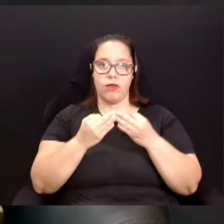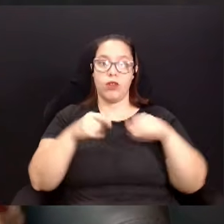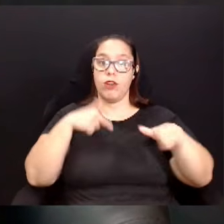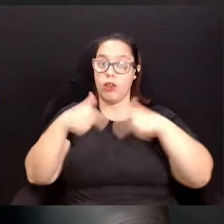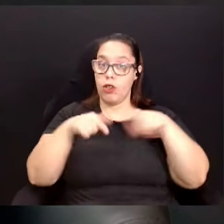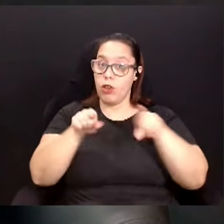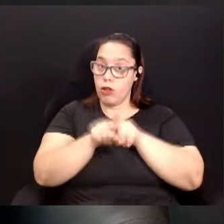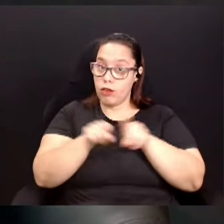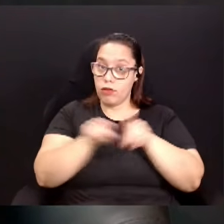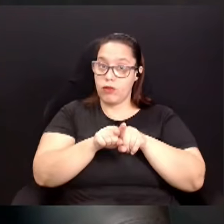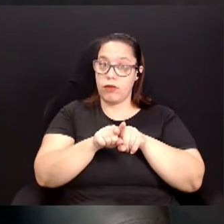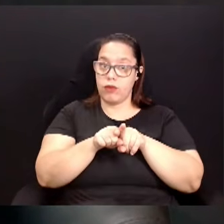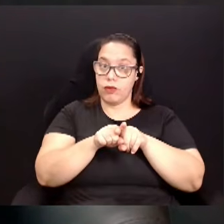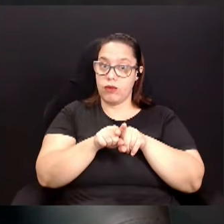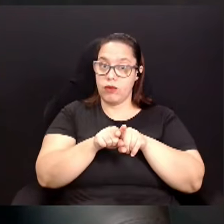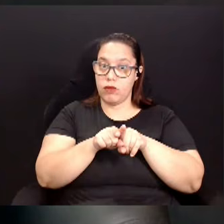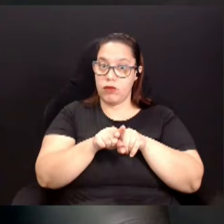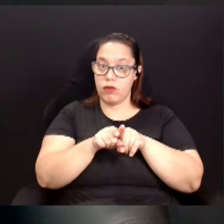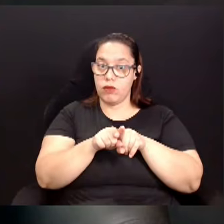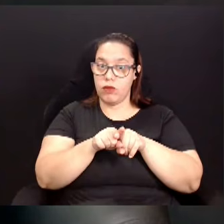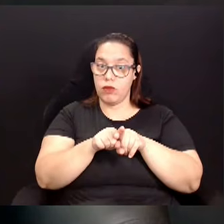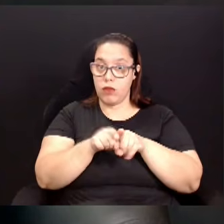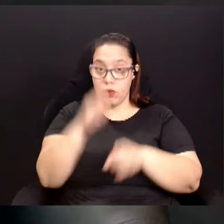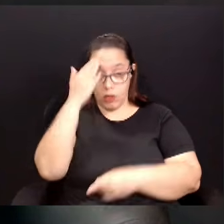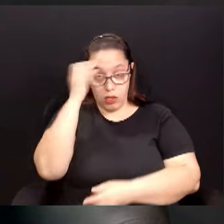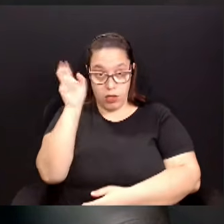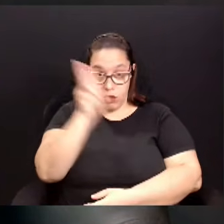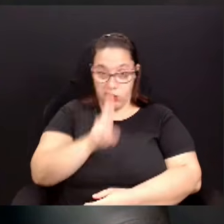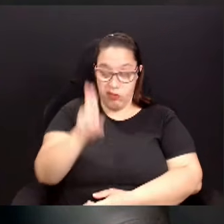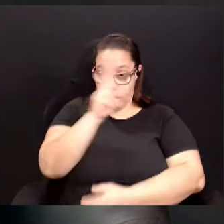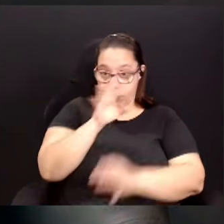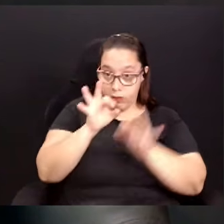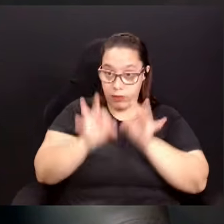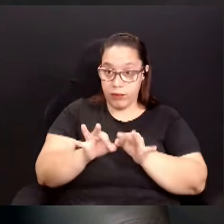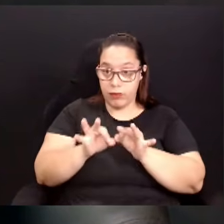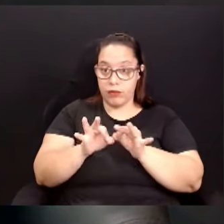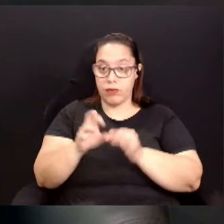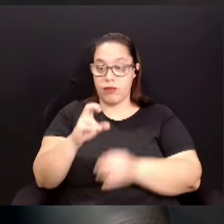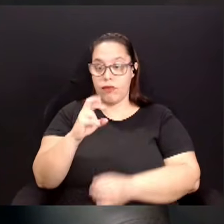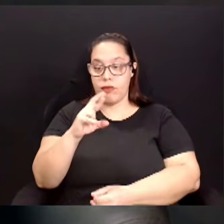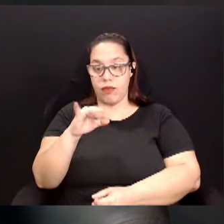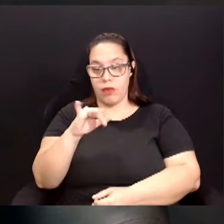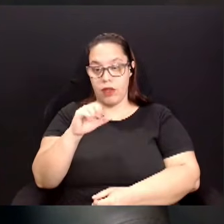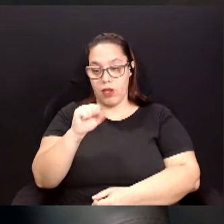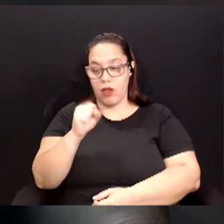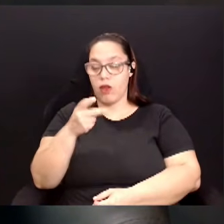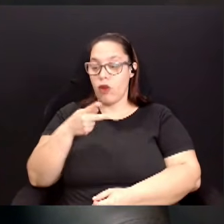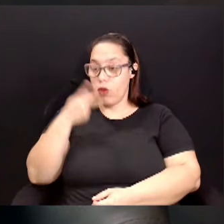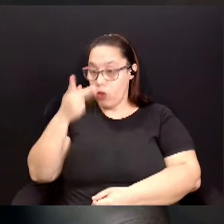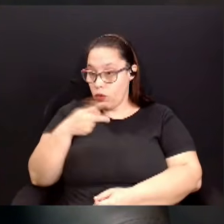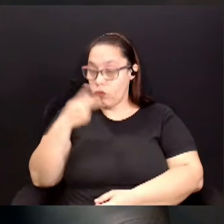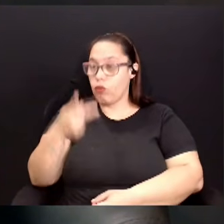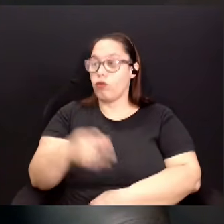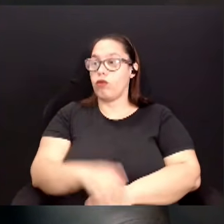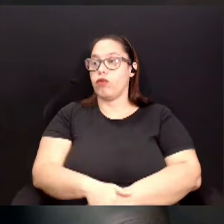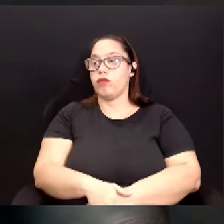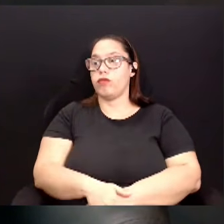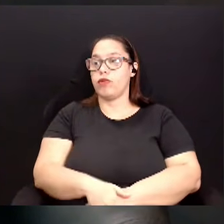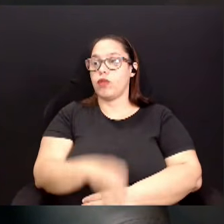certeza, a gente saber usar a assertividade, assim como a Cris colocou muito bem, né, de ser produtivo, que todos